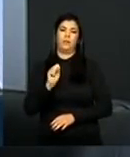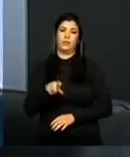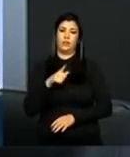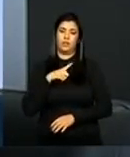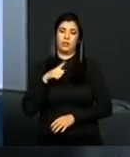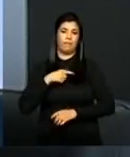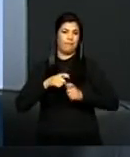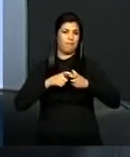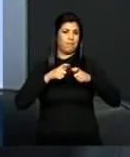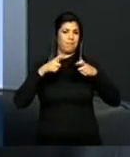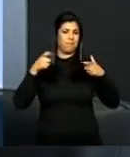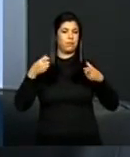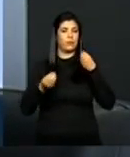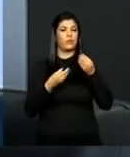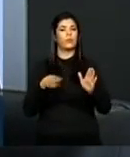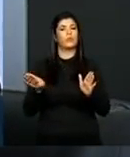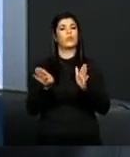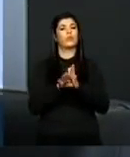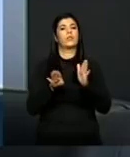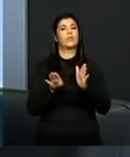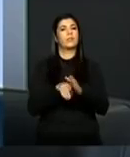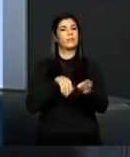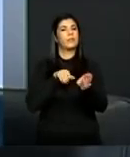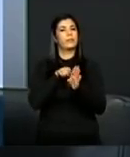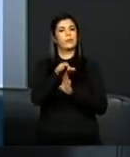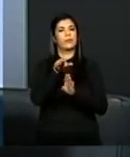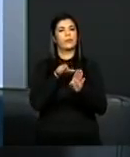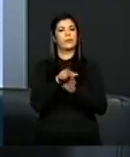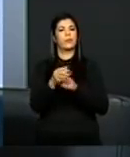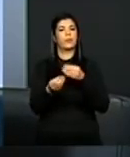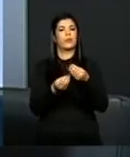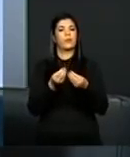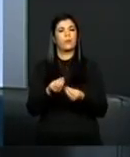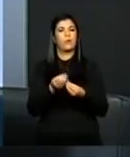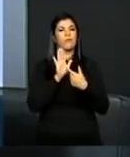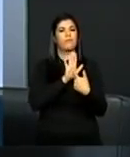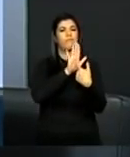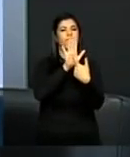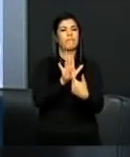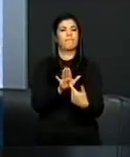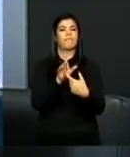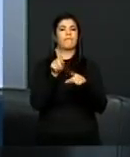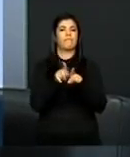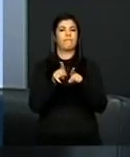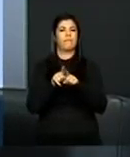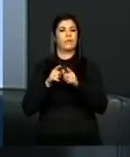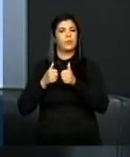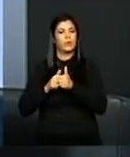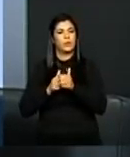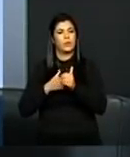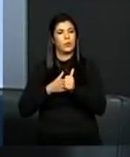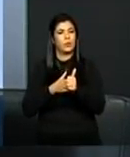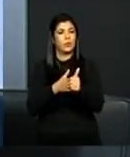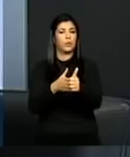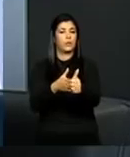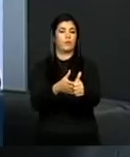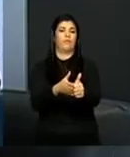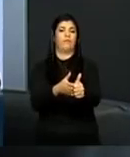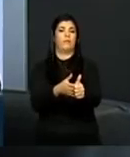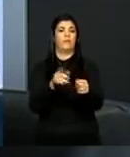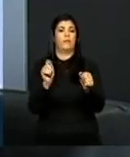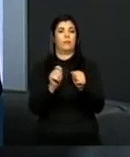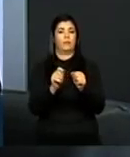que isso. É uma forma de chegada, é uma forma de orientação, é uma forma de apresentação, é uma forma de acompanhamento e é uma forma